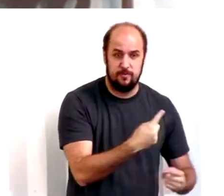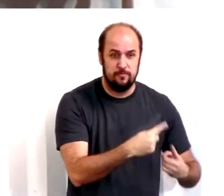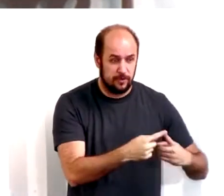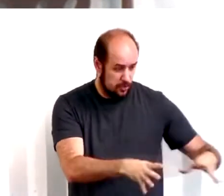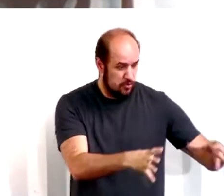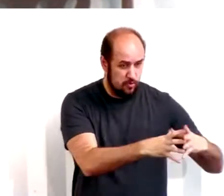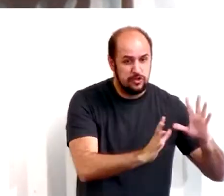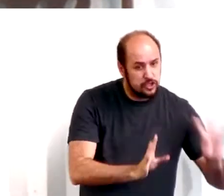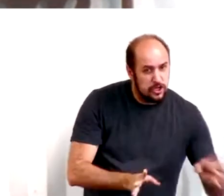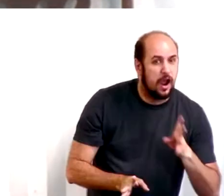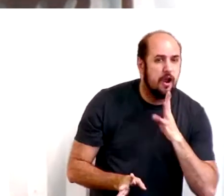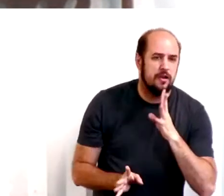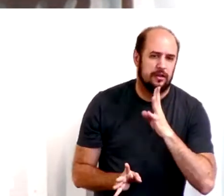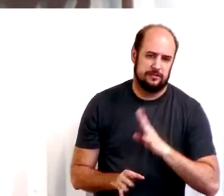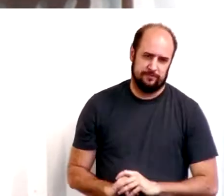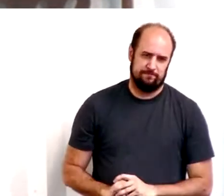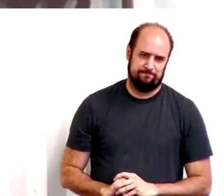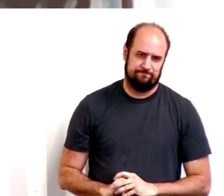conhecido daquela igreja.